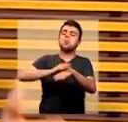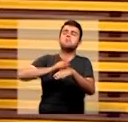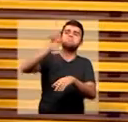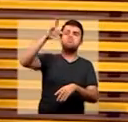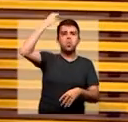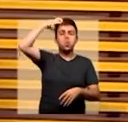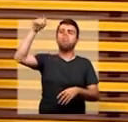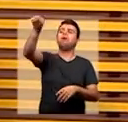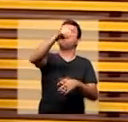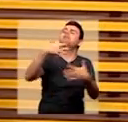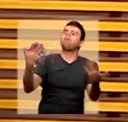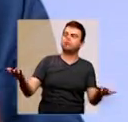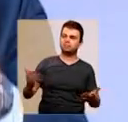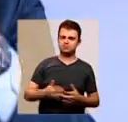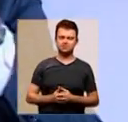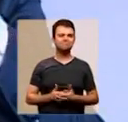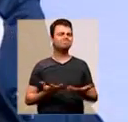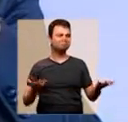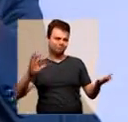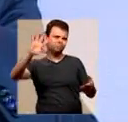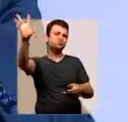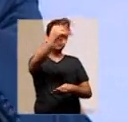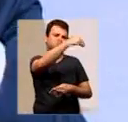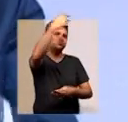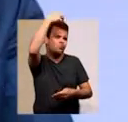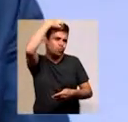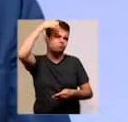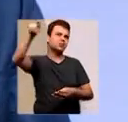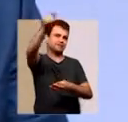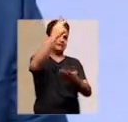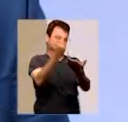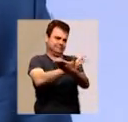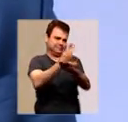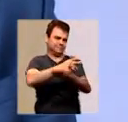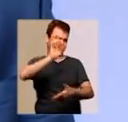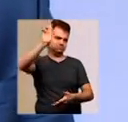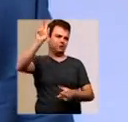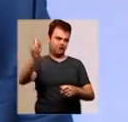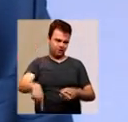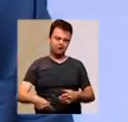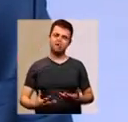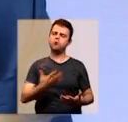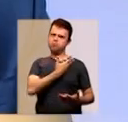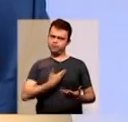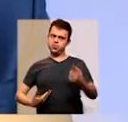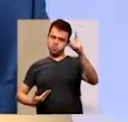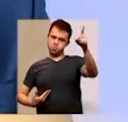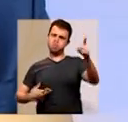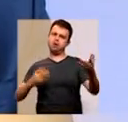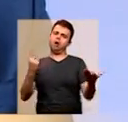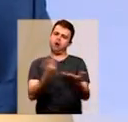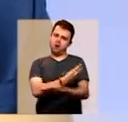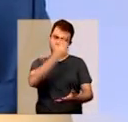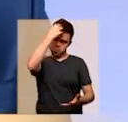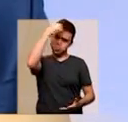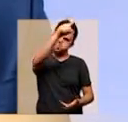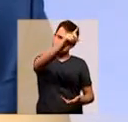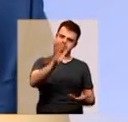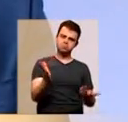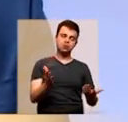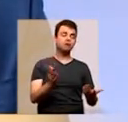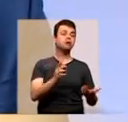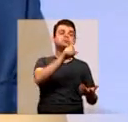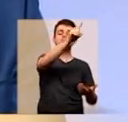tem que dividir essa responsabilidade? Acho que é um pouco de todos. O poder público tem responsabilidade quando